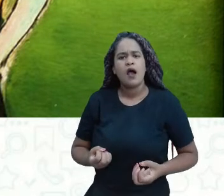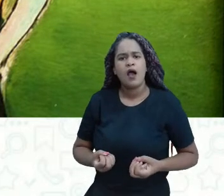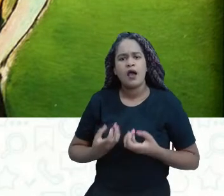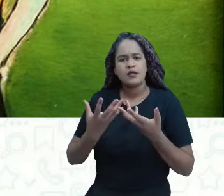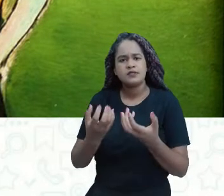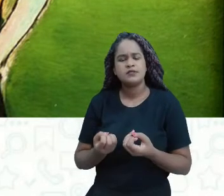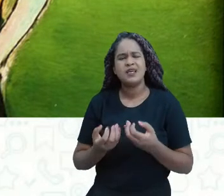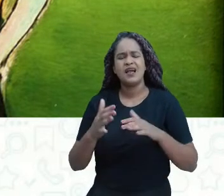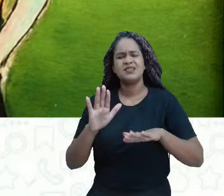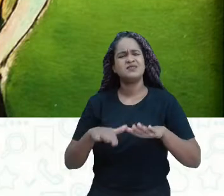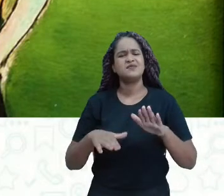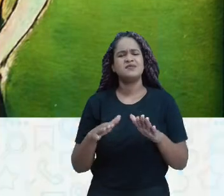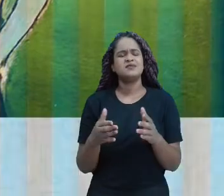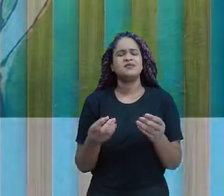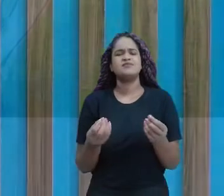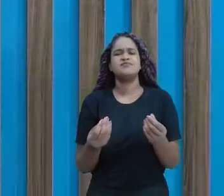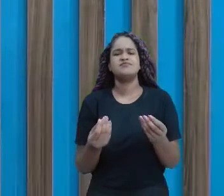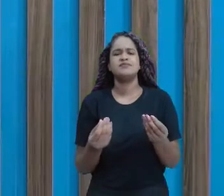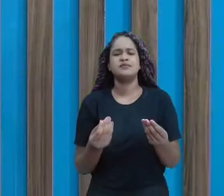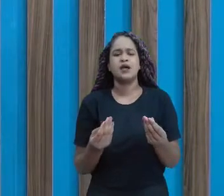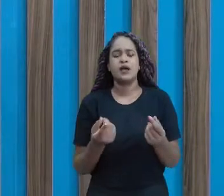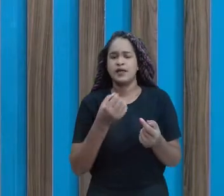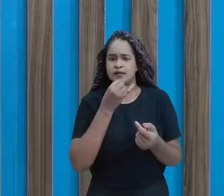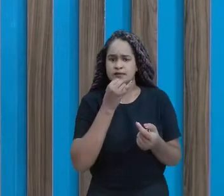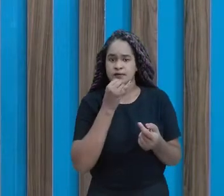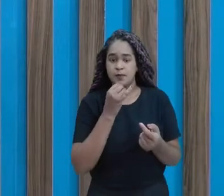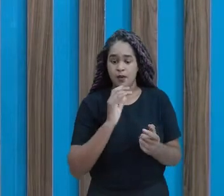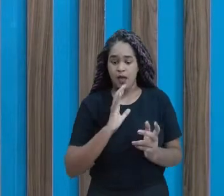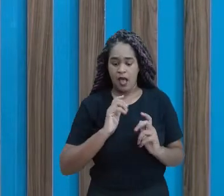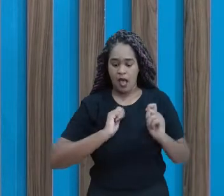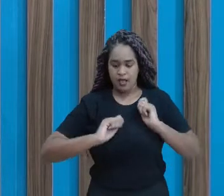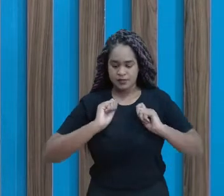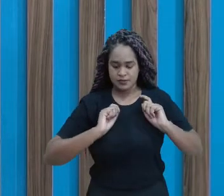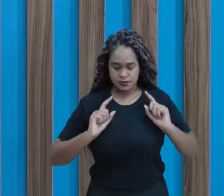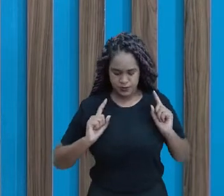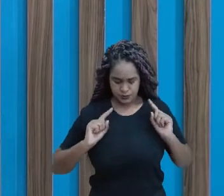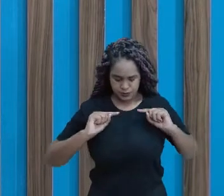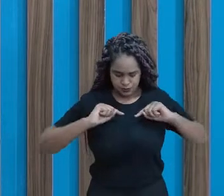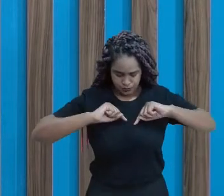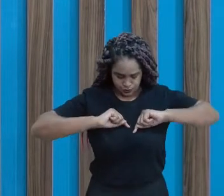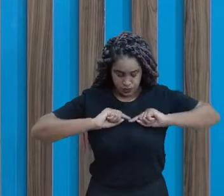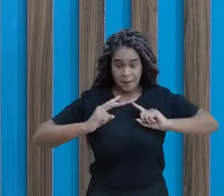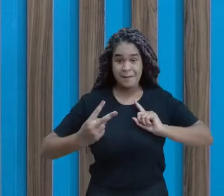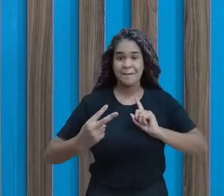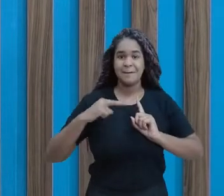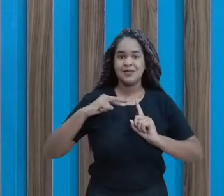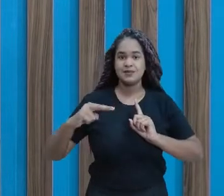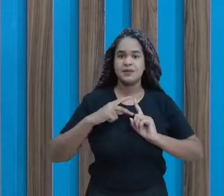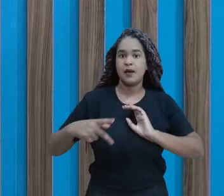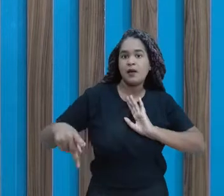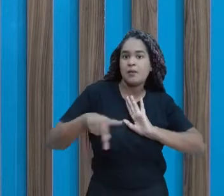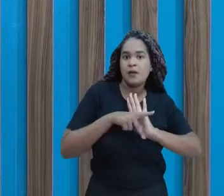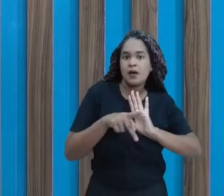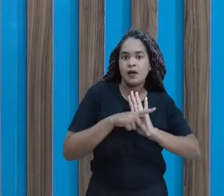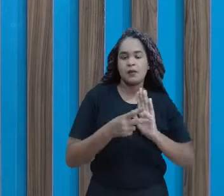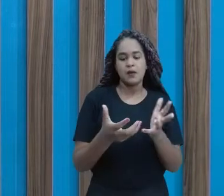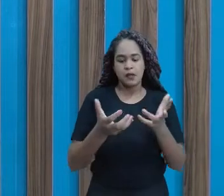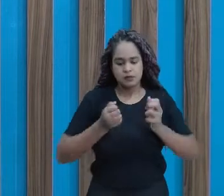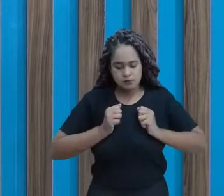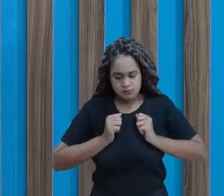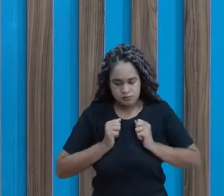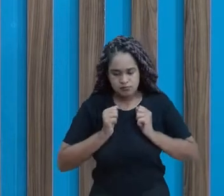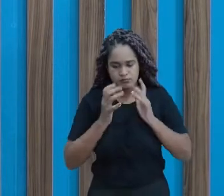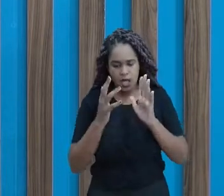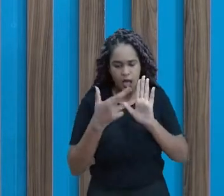né? Parece que é uma coisa muito mais assim, de dentro do artista para fora, né? Vou tentar representar como eu quero imaginar o mundo, eu quero representar emoções, eu